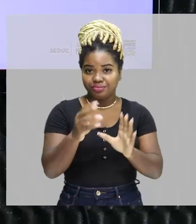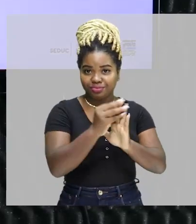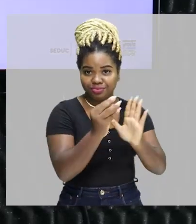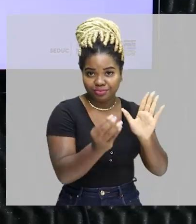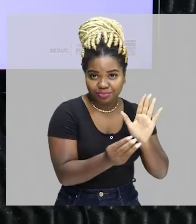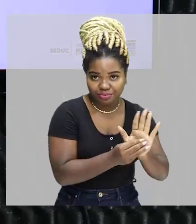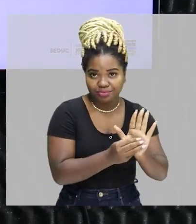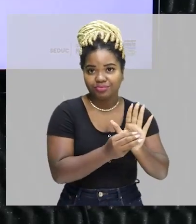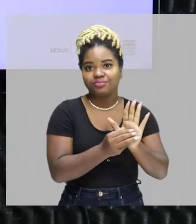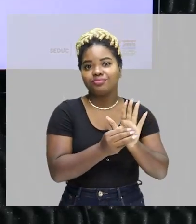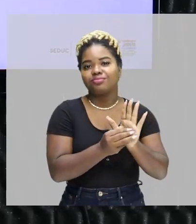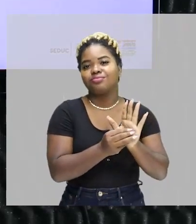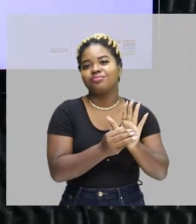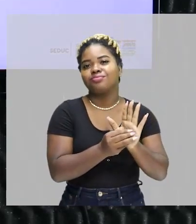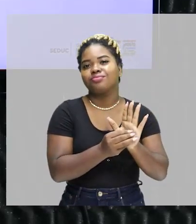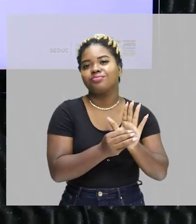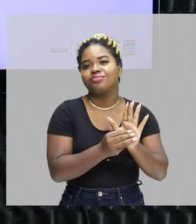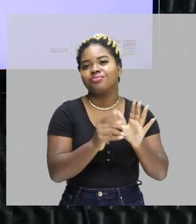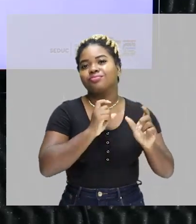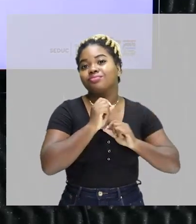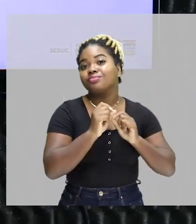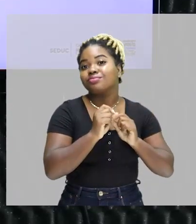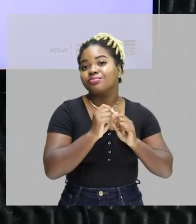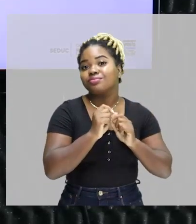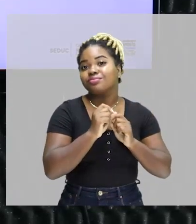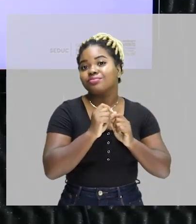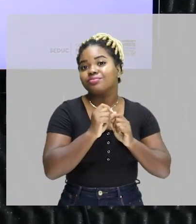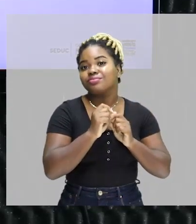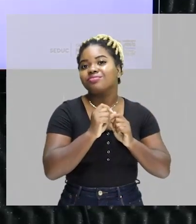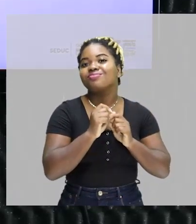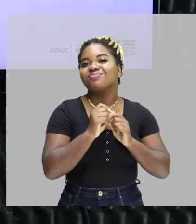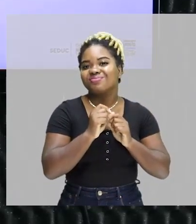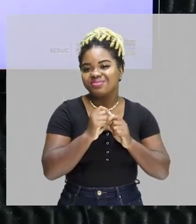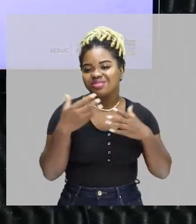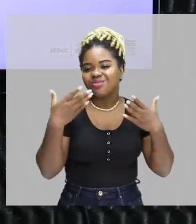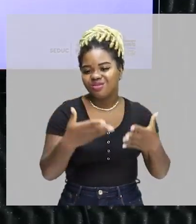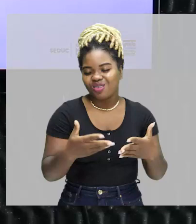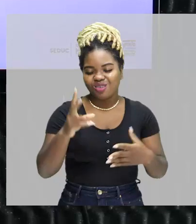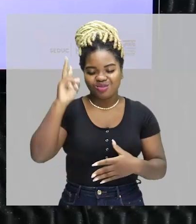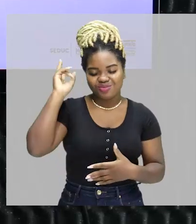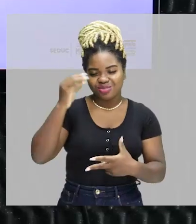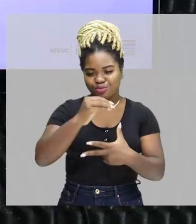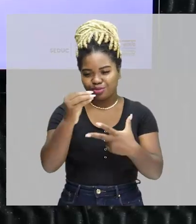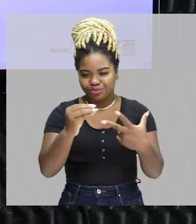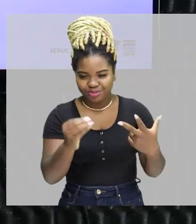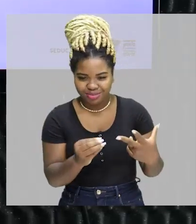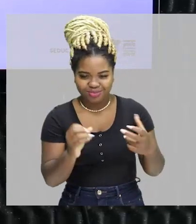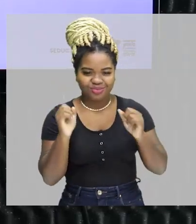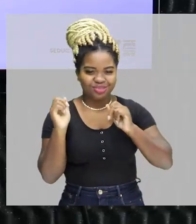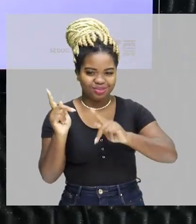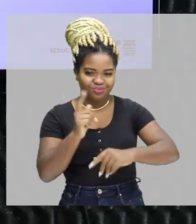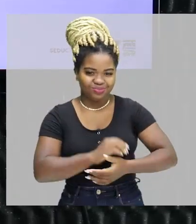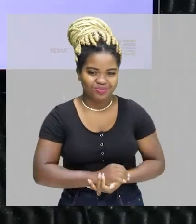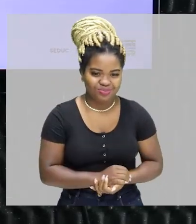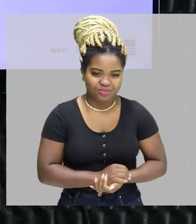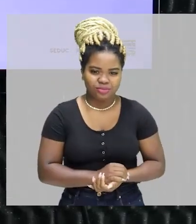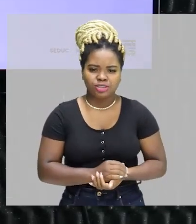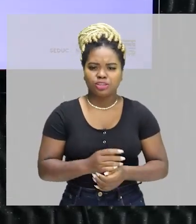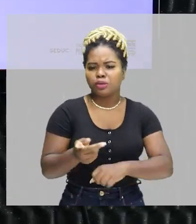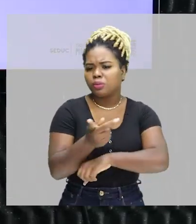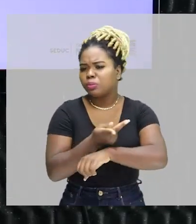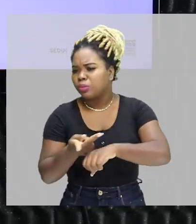nós temos os conteúdos que vão aparecer nos vestibulares, então fique atento, faça lá uma busca, faça a